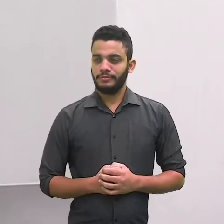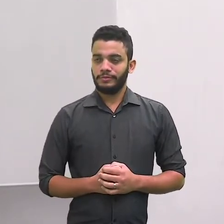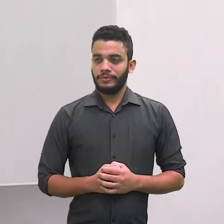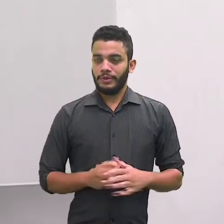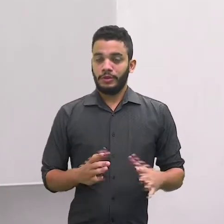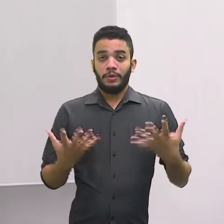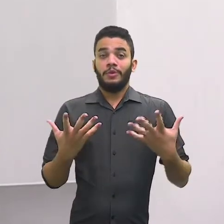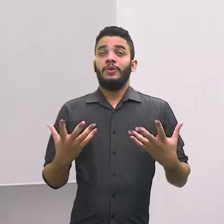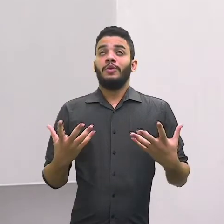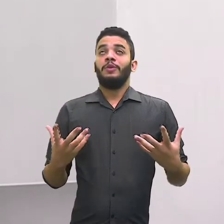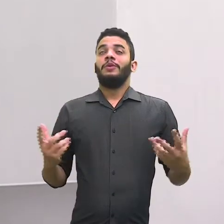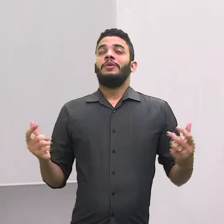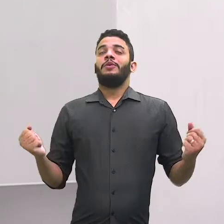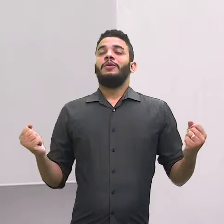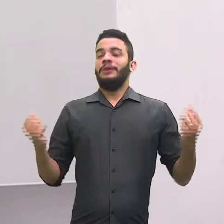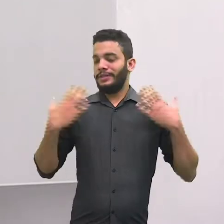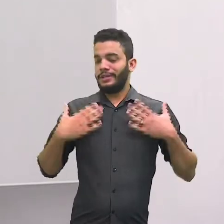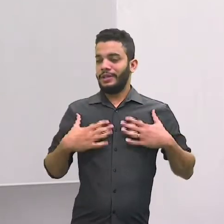Respira.